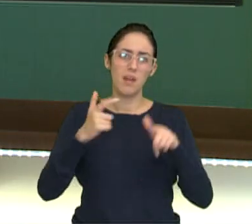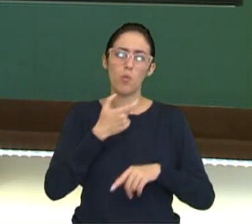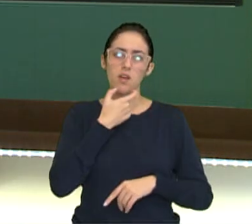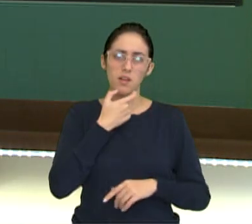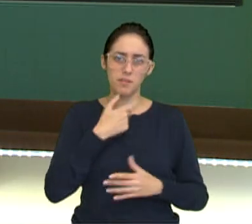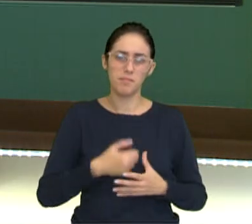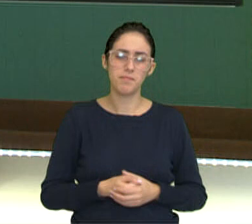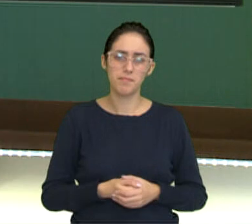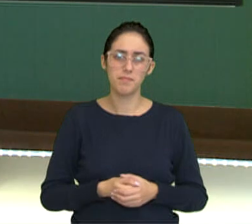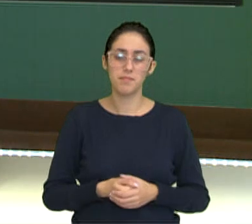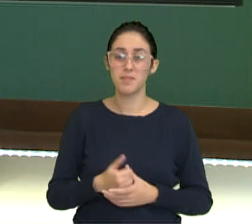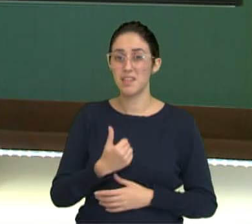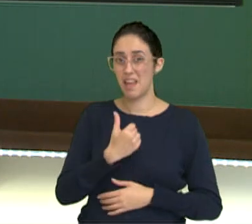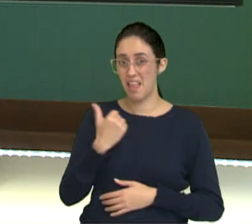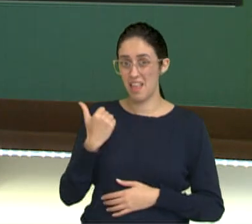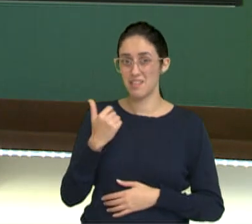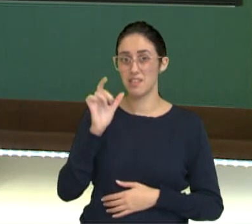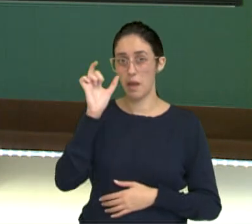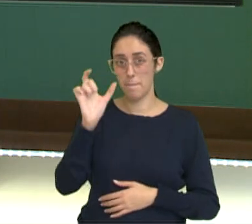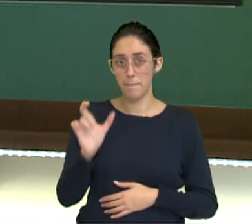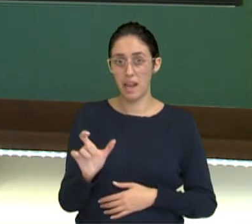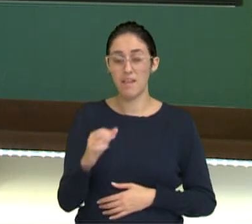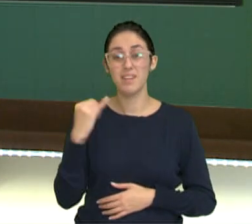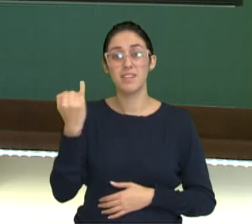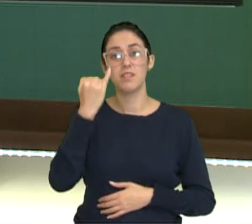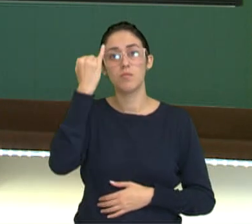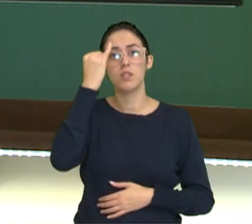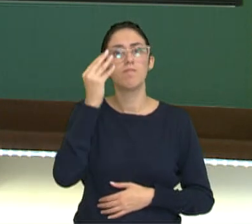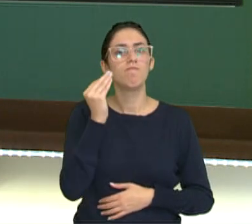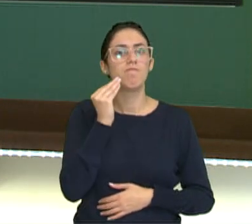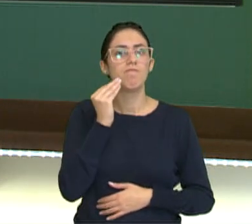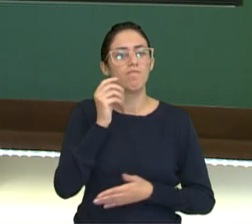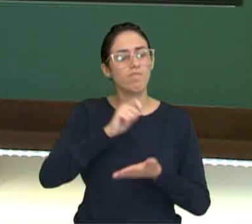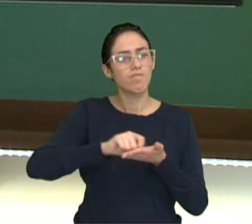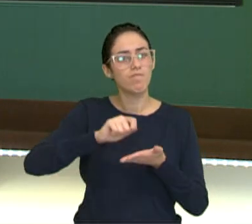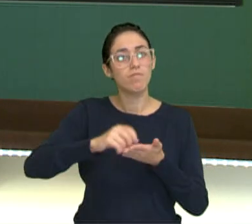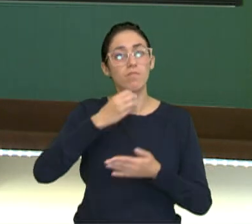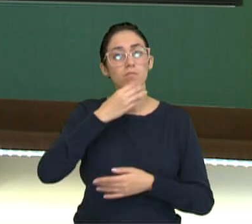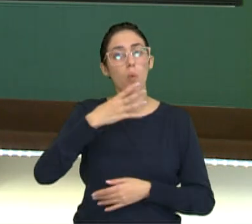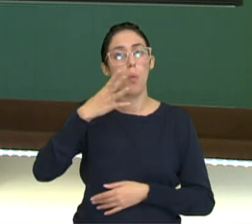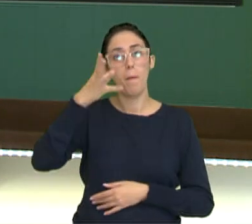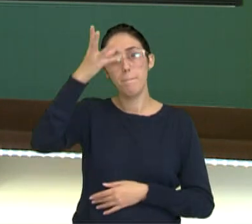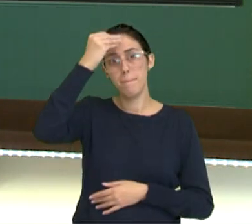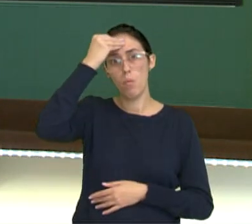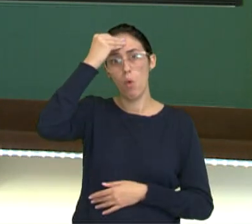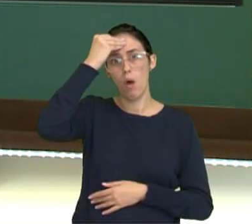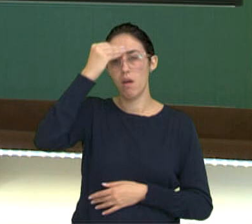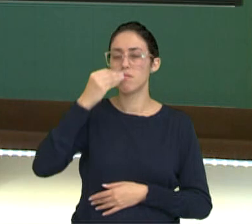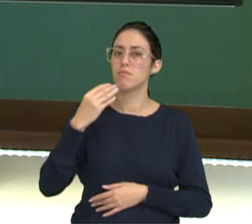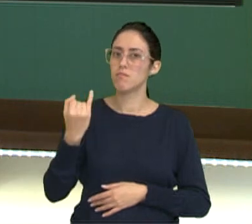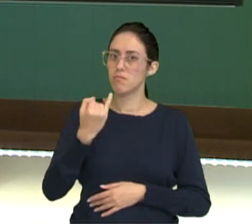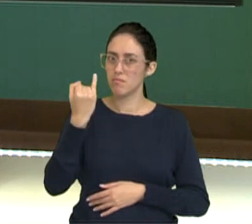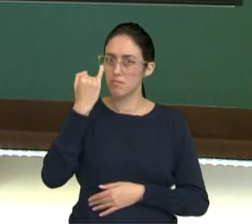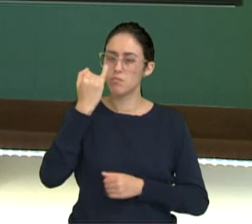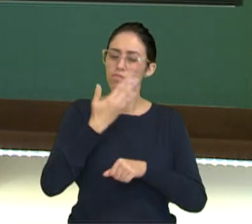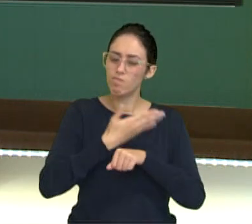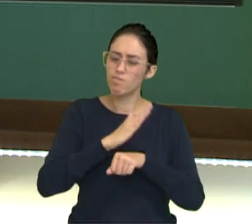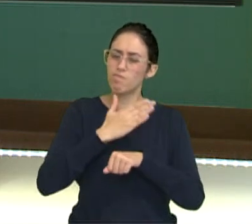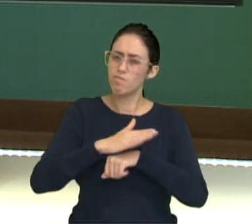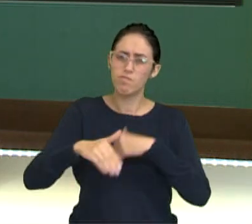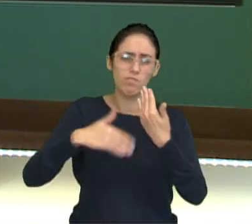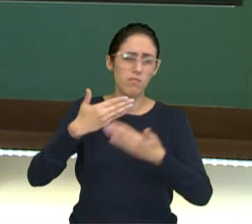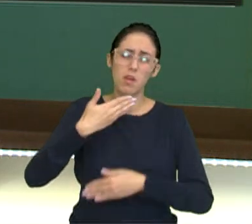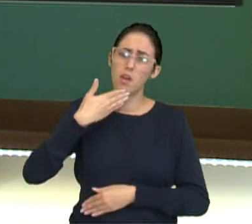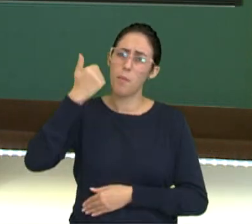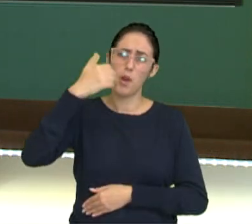E usando essas palavras, inclusive, é bacana porque daí você memoriza, né? Então, colocando em prática é a melhor forma